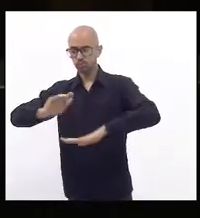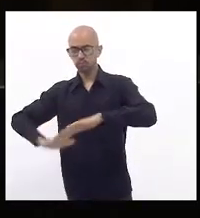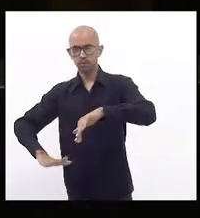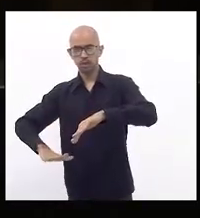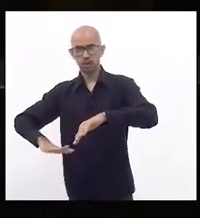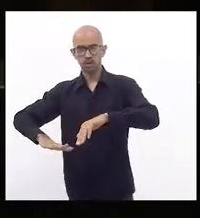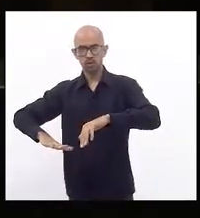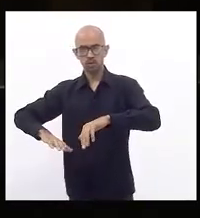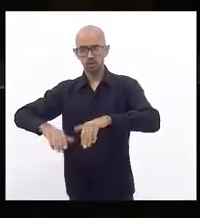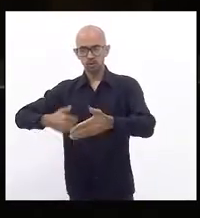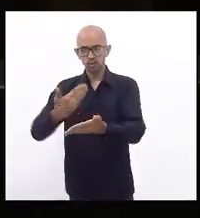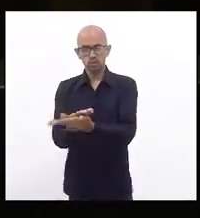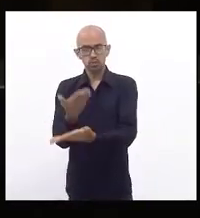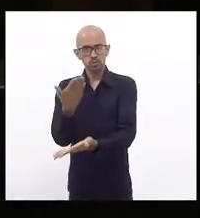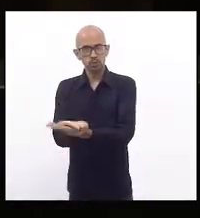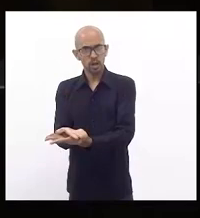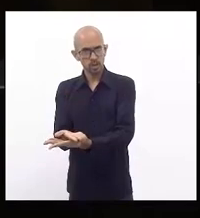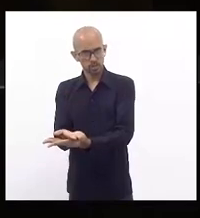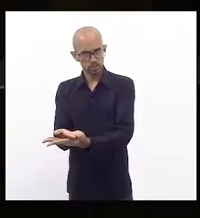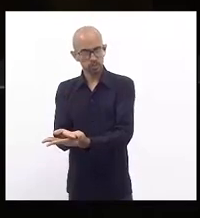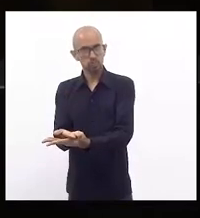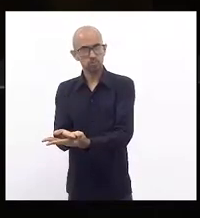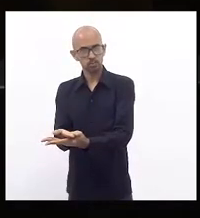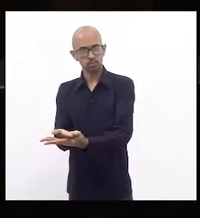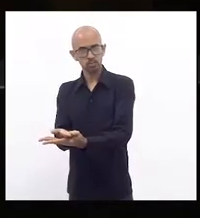aperfeiçoar-se como profissional,